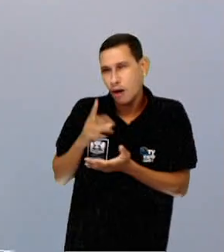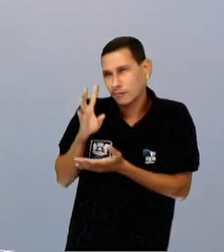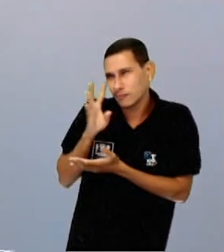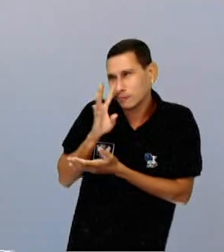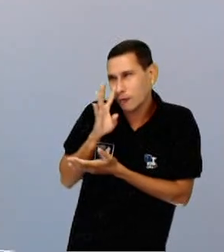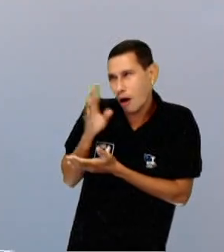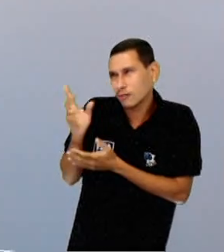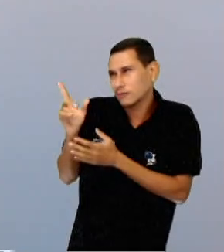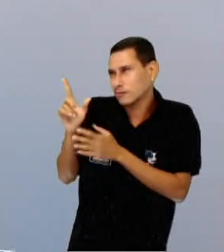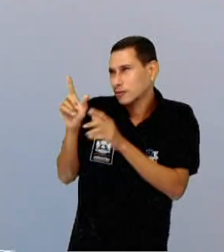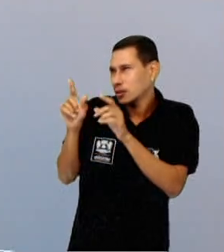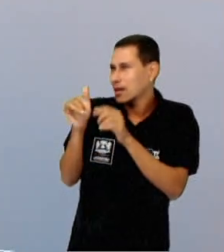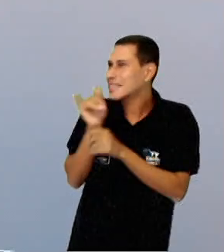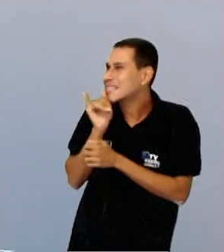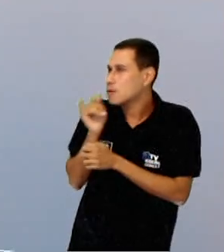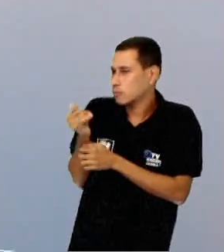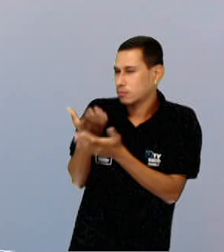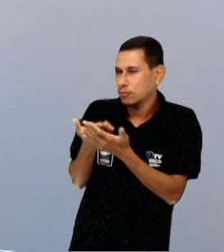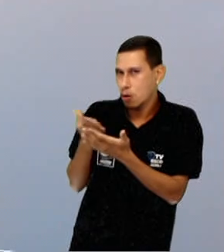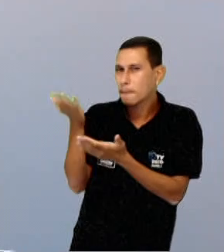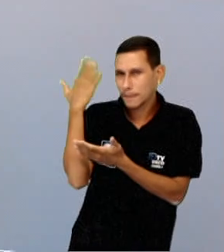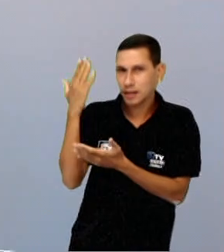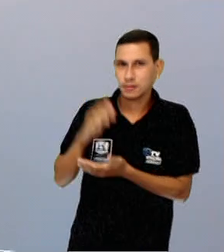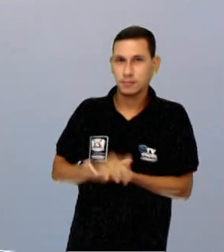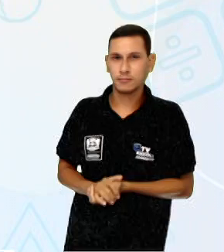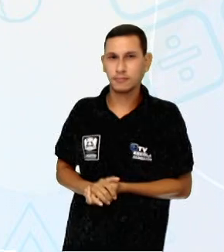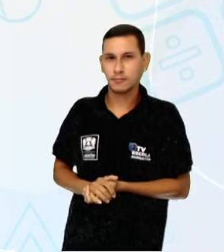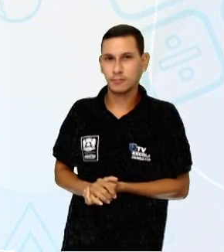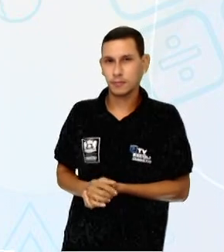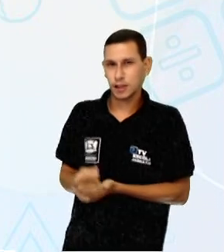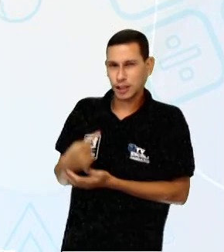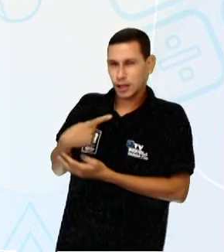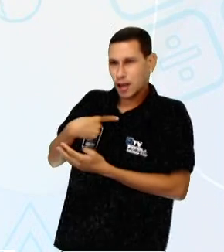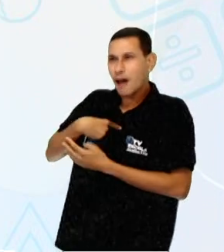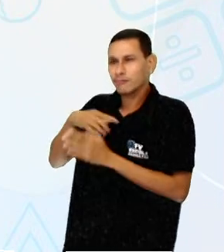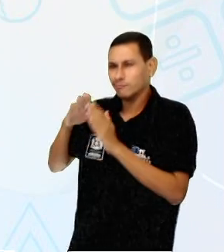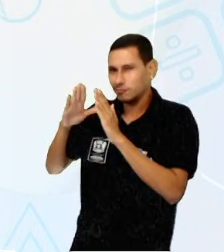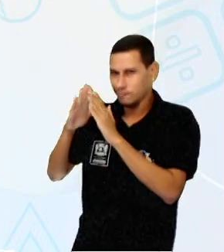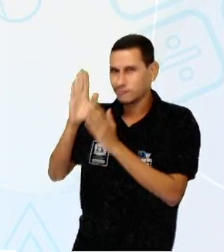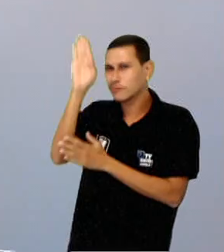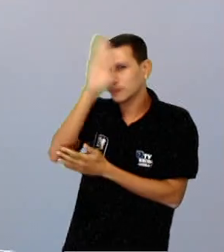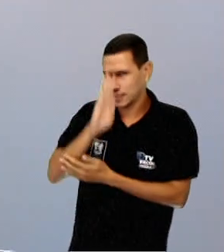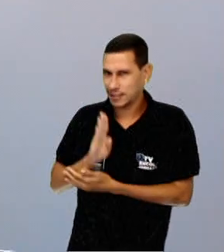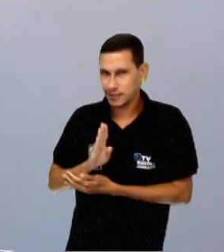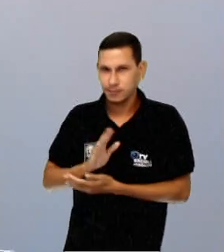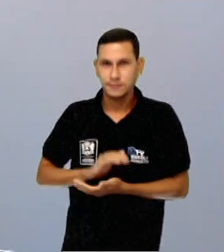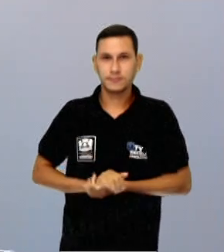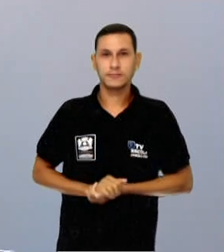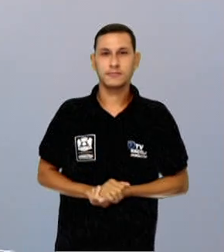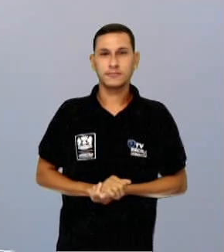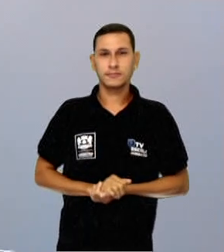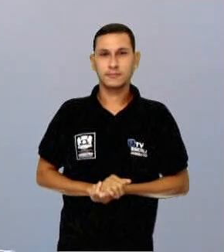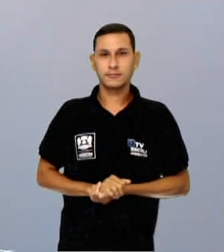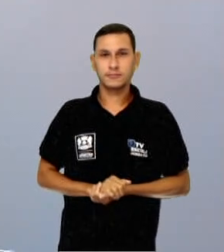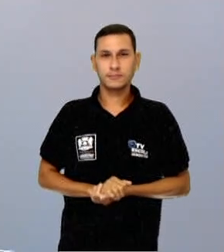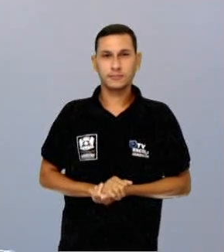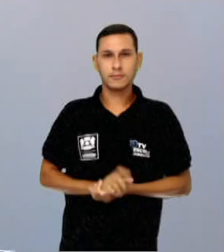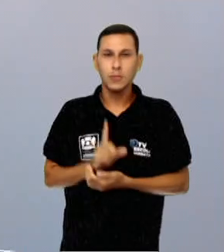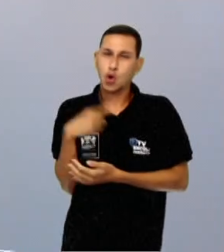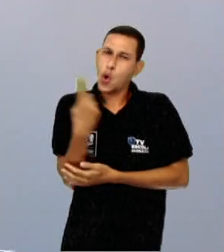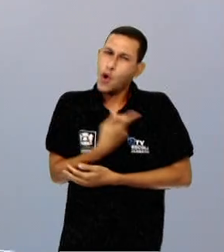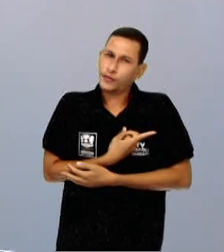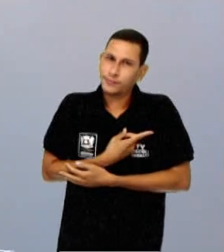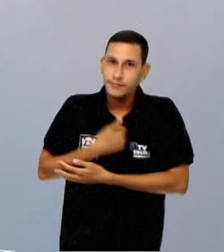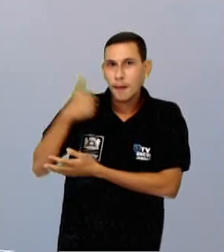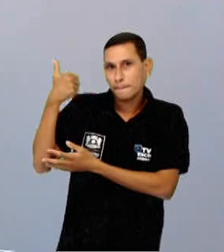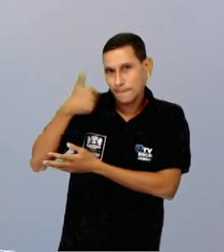nesse exemplo da aula passada ai an-en-in-on-un Brasil E no caso aí a gente